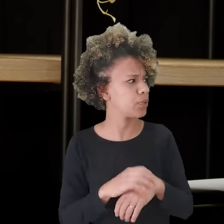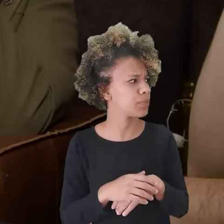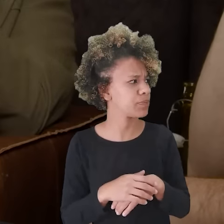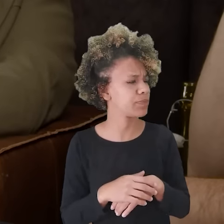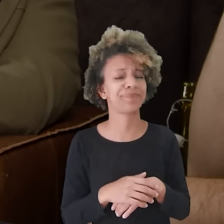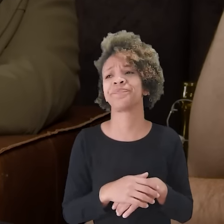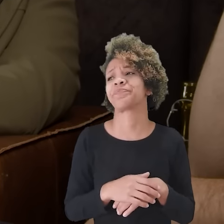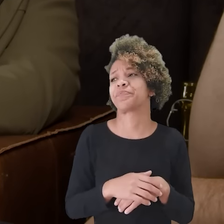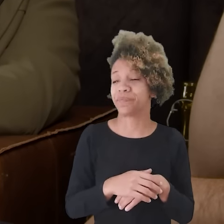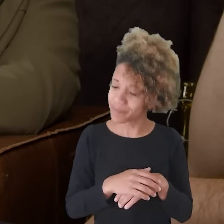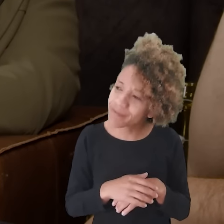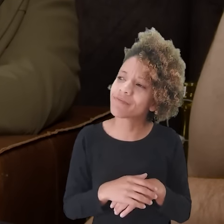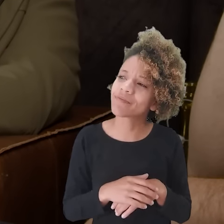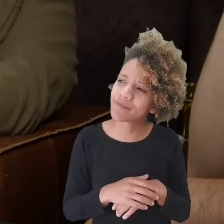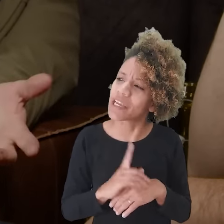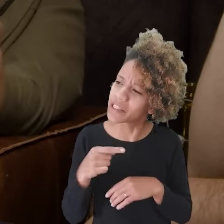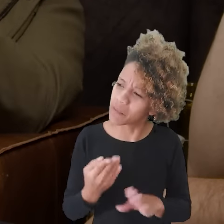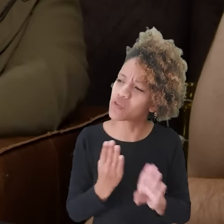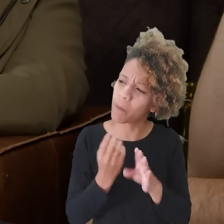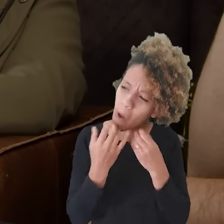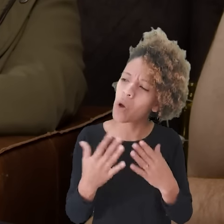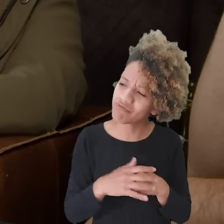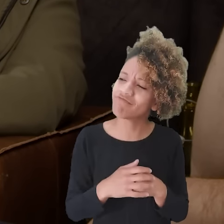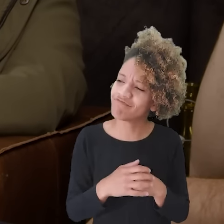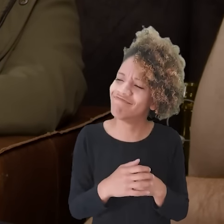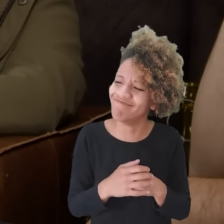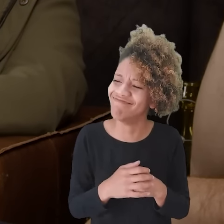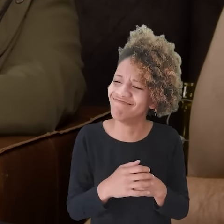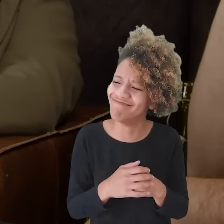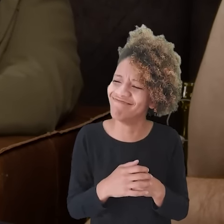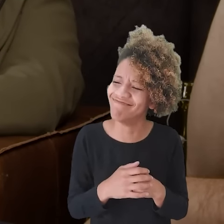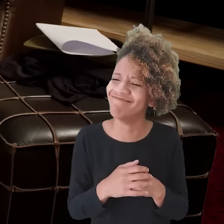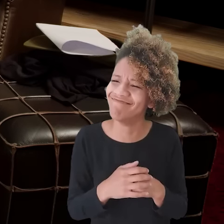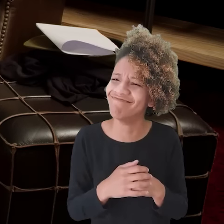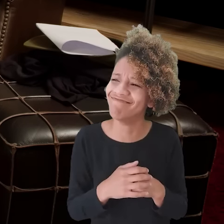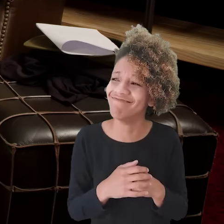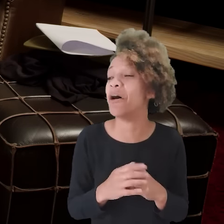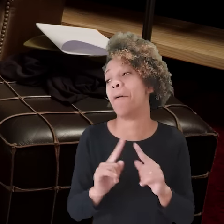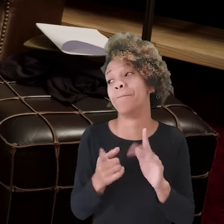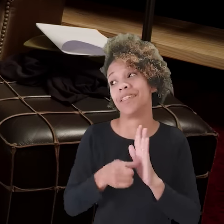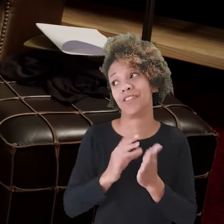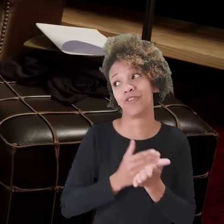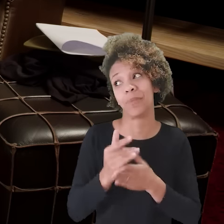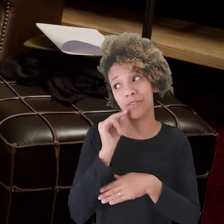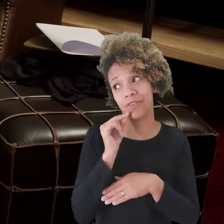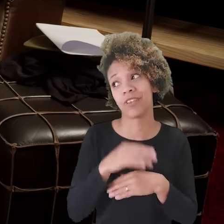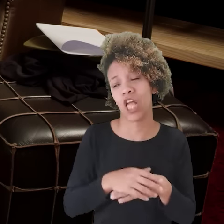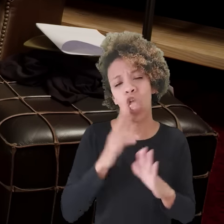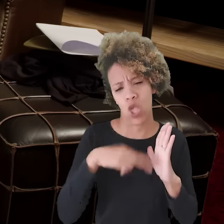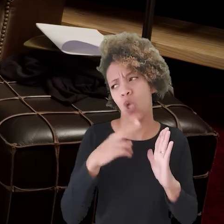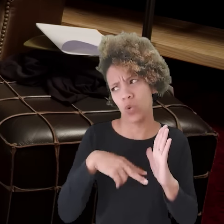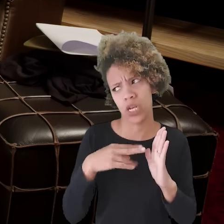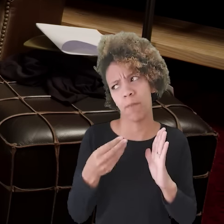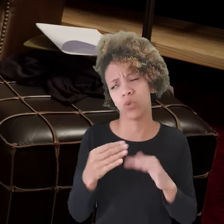parou irmão eu depois que eu descobri que era bom mas eu antes de começar a fumar